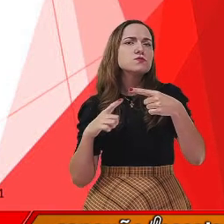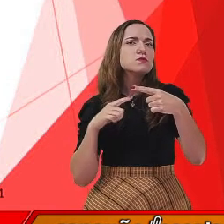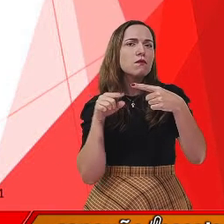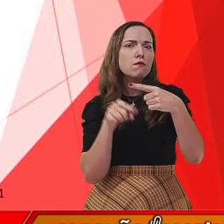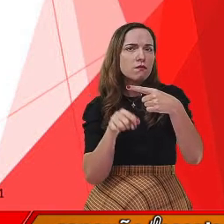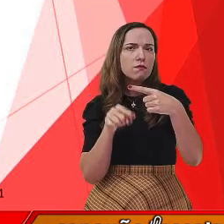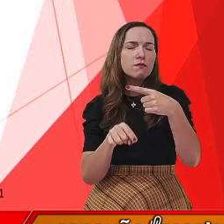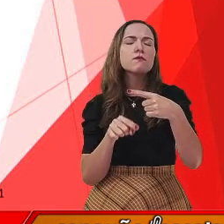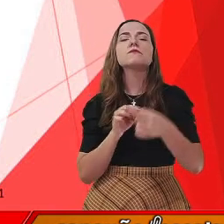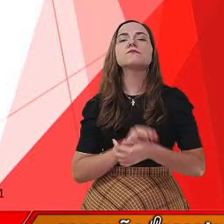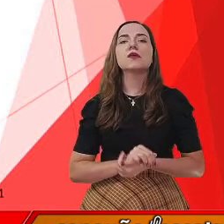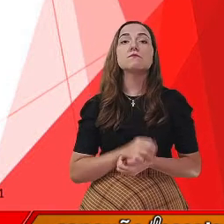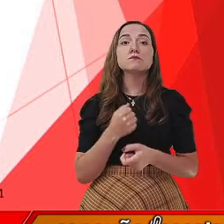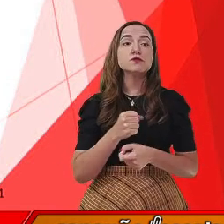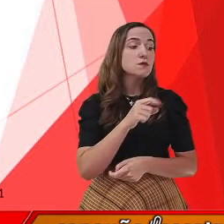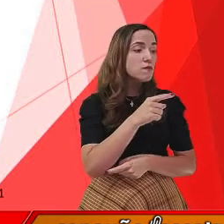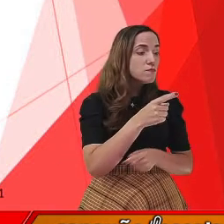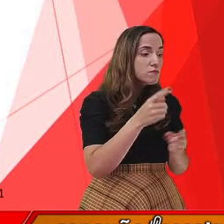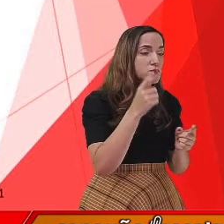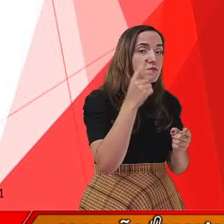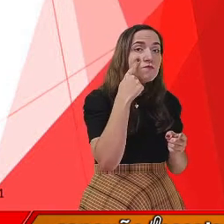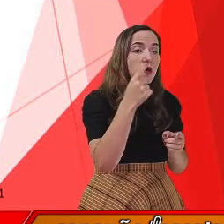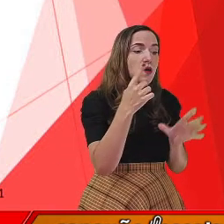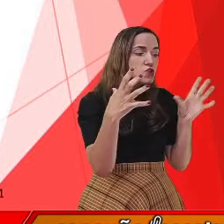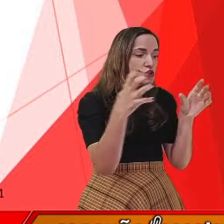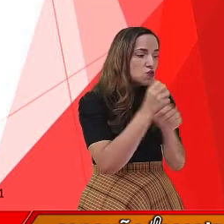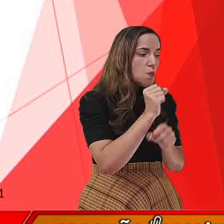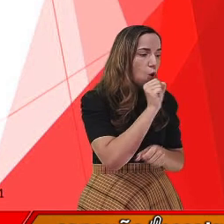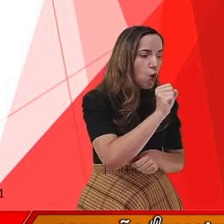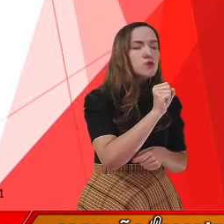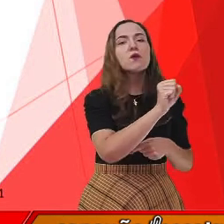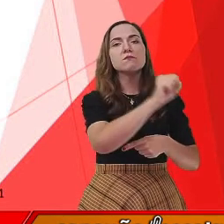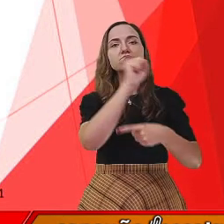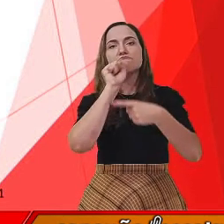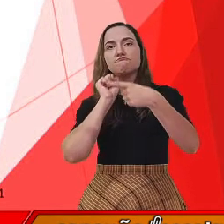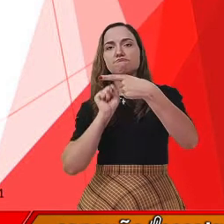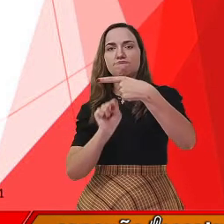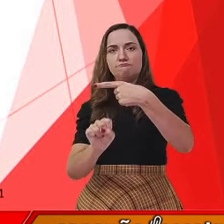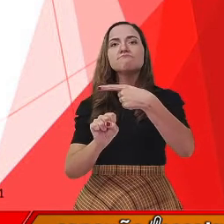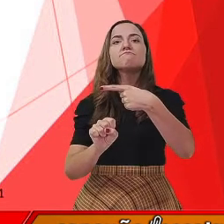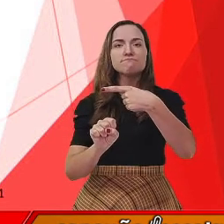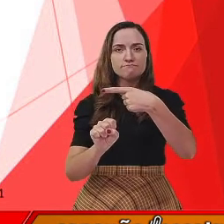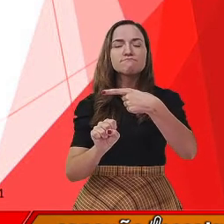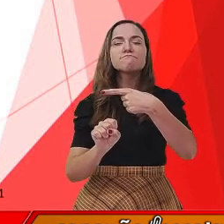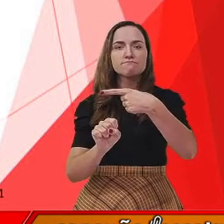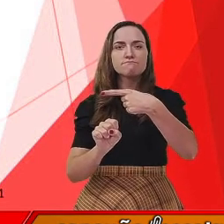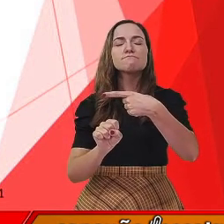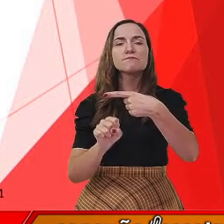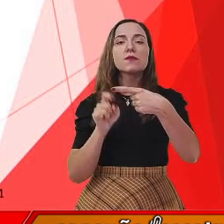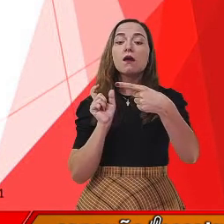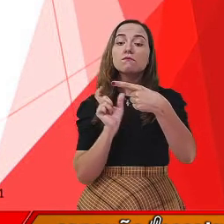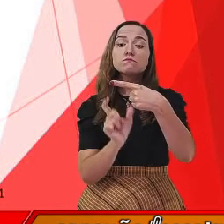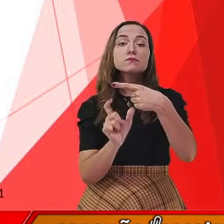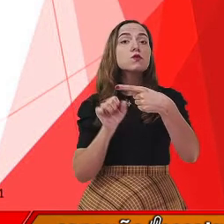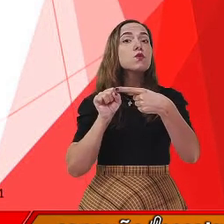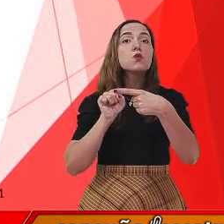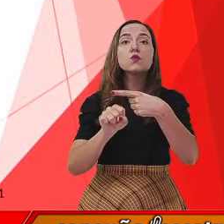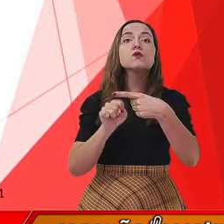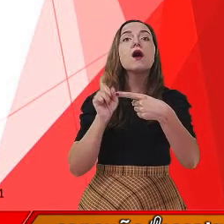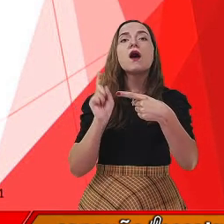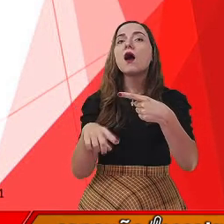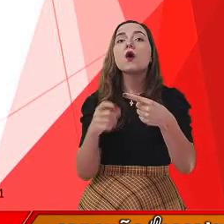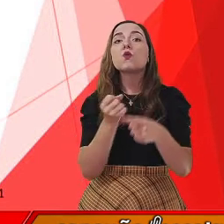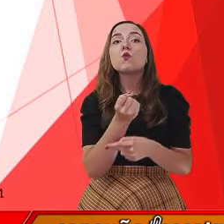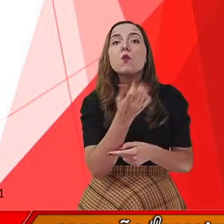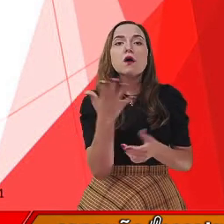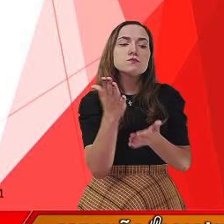dividida. Então, você escreve o 8 embaixo, no denominador. O denominador é o número de